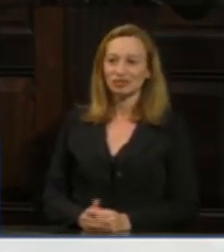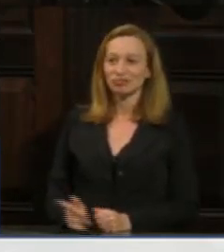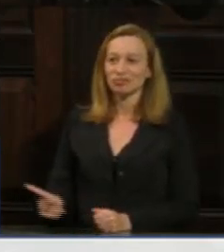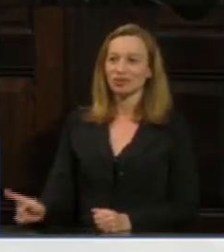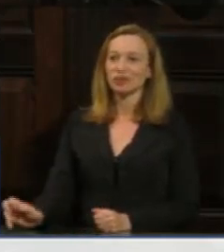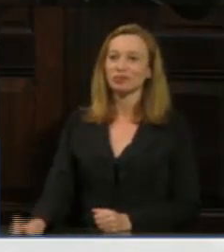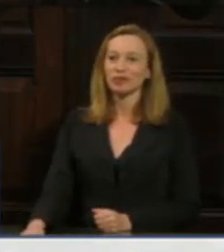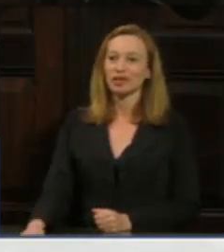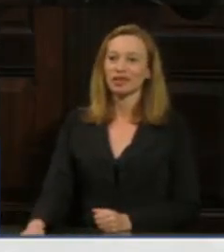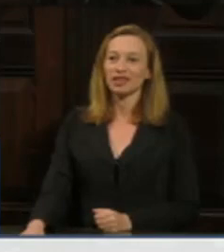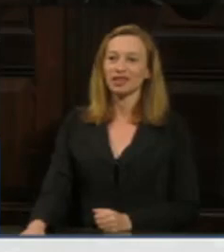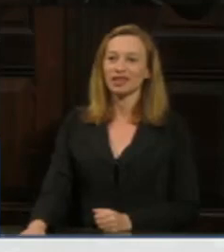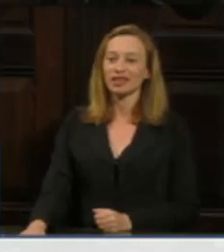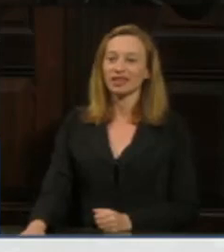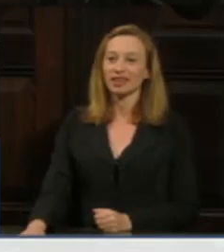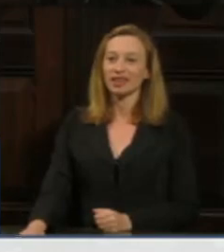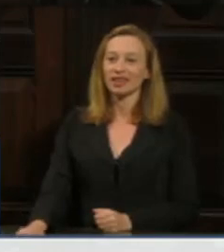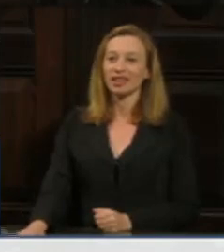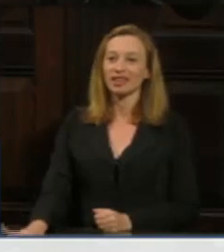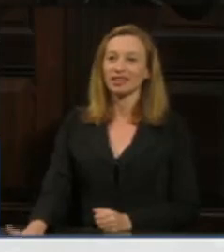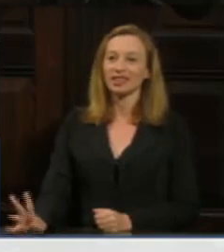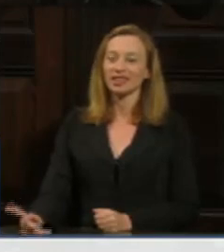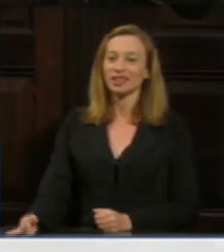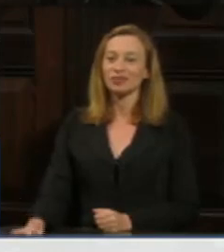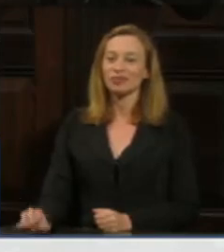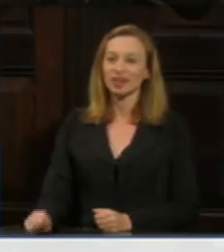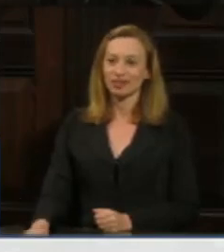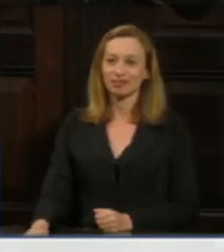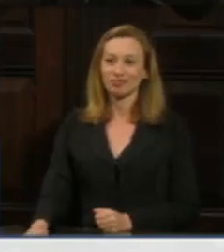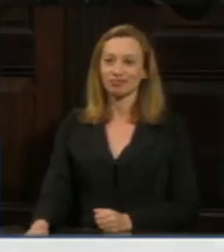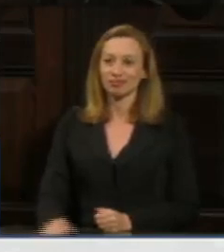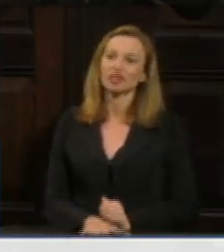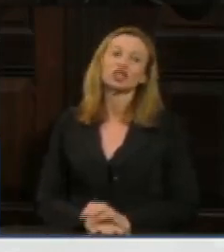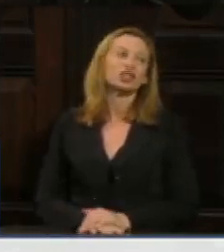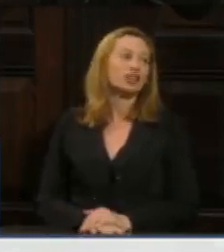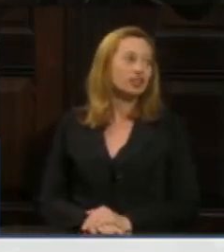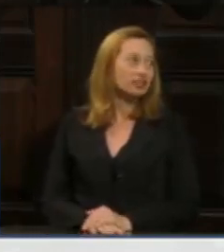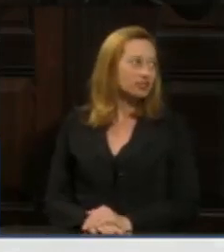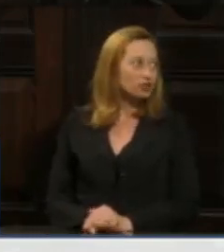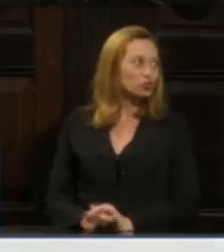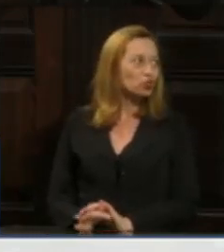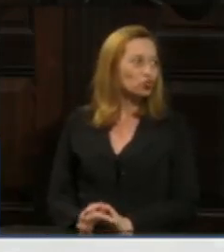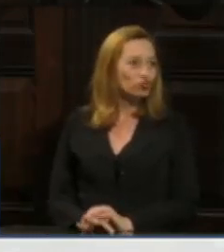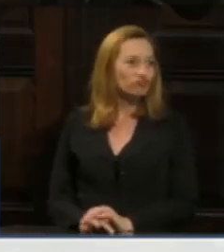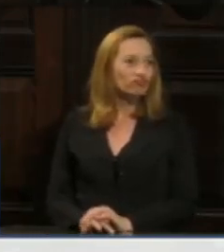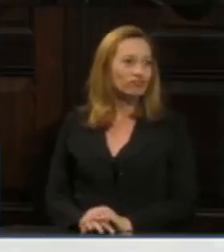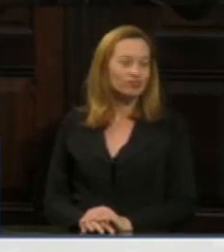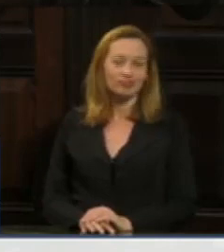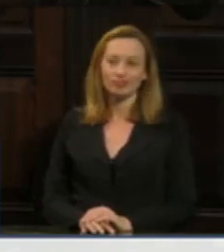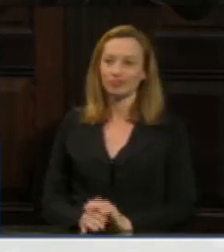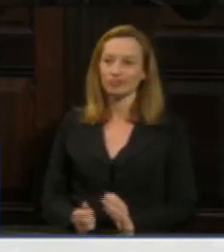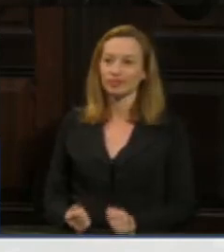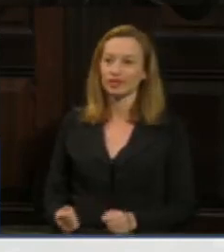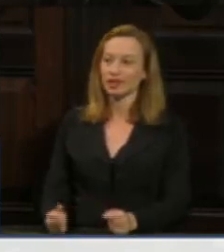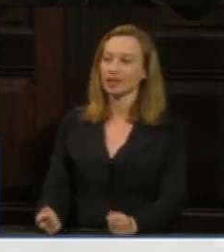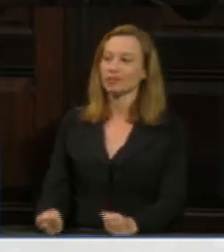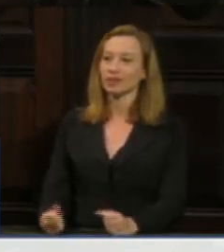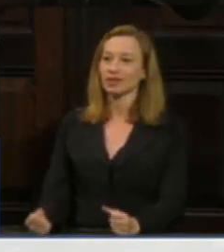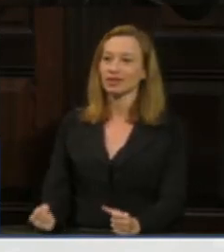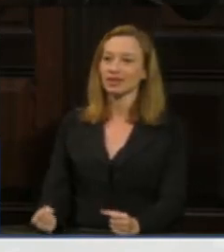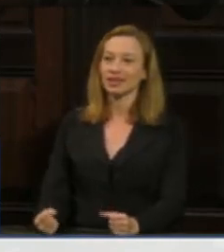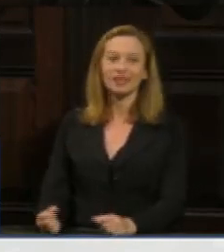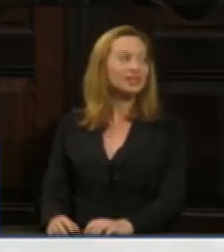tenho a certeza, repito, tem muito a fazer pelo nosso Estado. Obrigado, presidente. Se Vossa Excelência